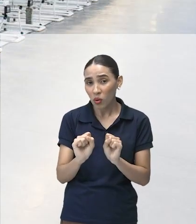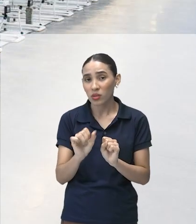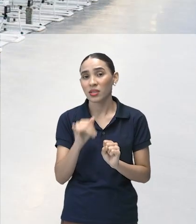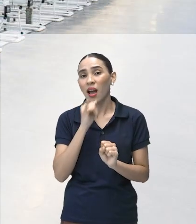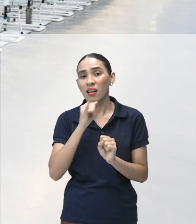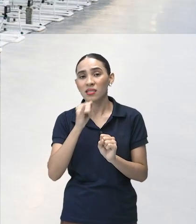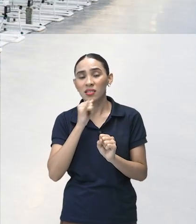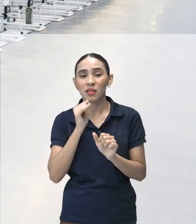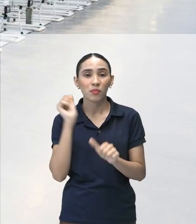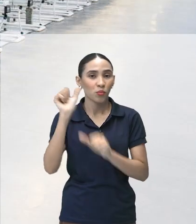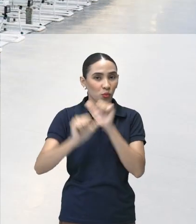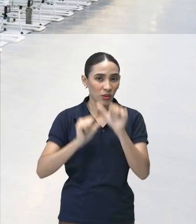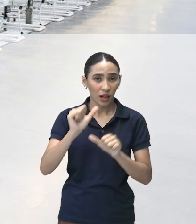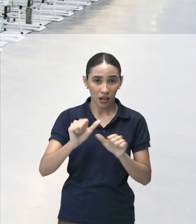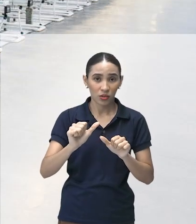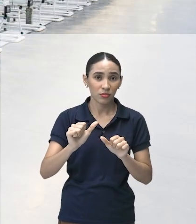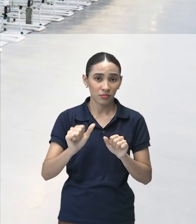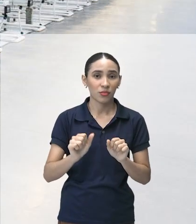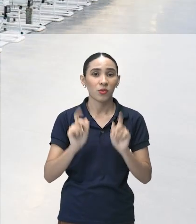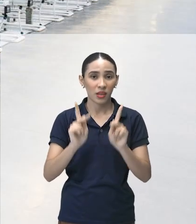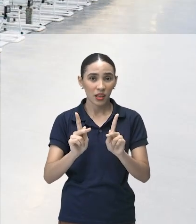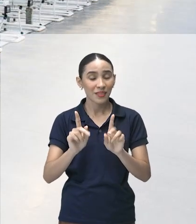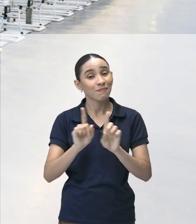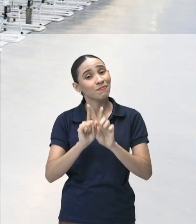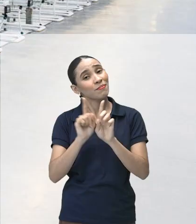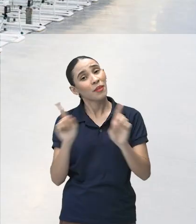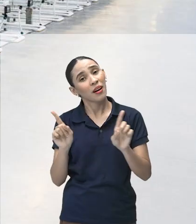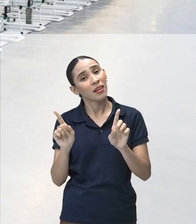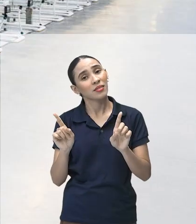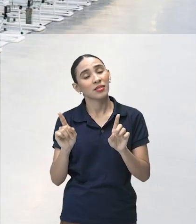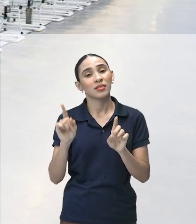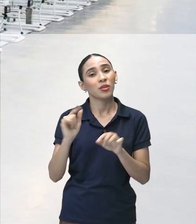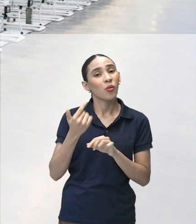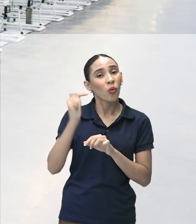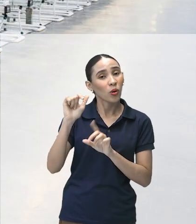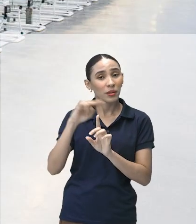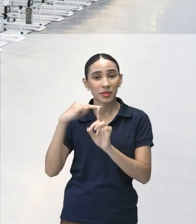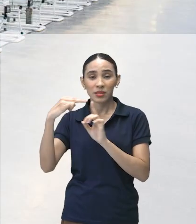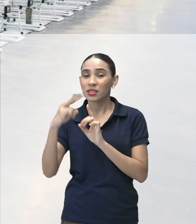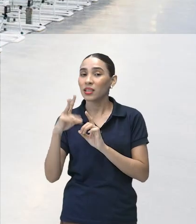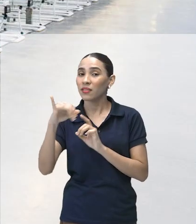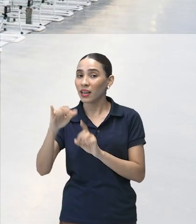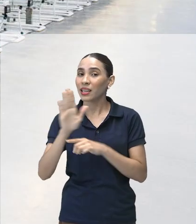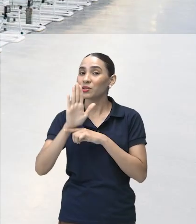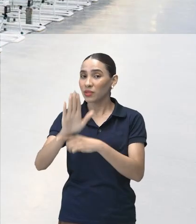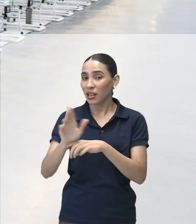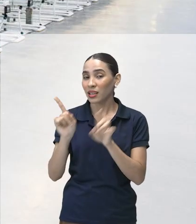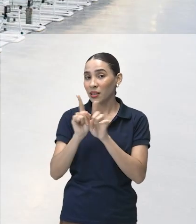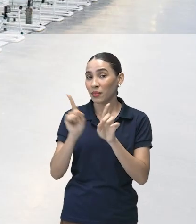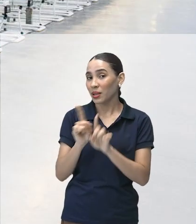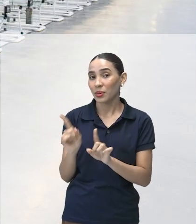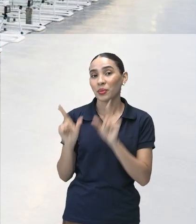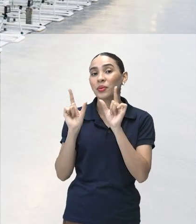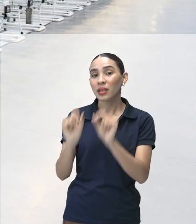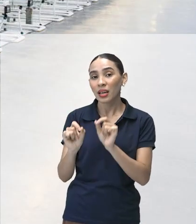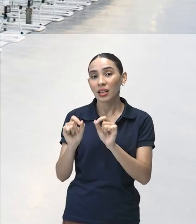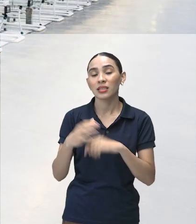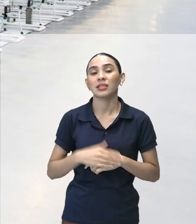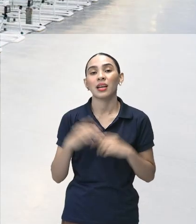sendo modificado, tá? Porém, de outro lado, vai acabar ajudando no quê?